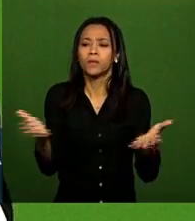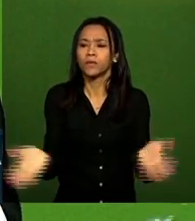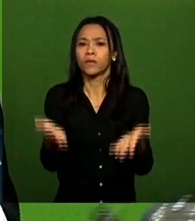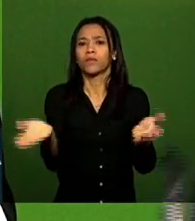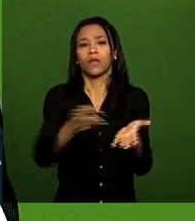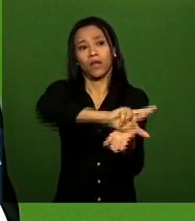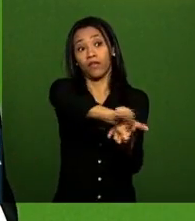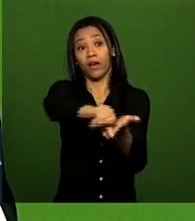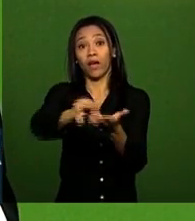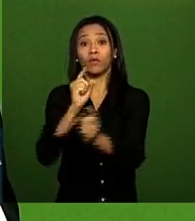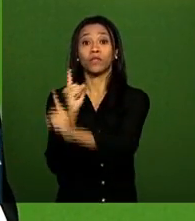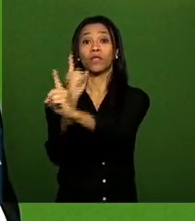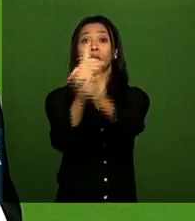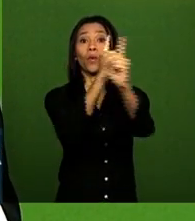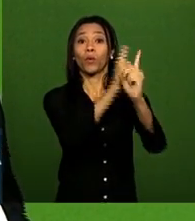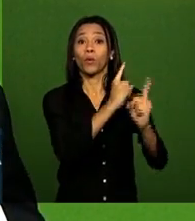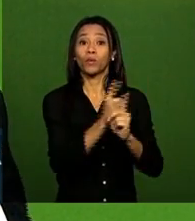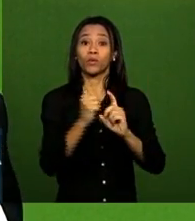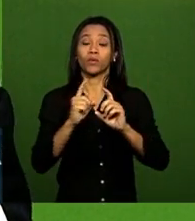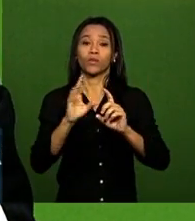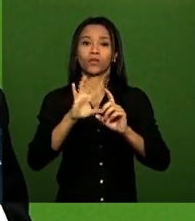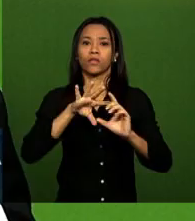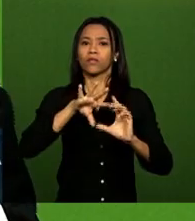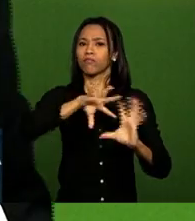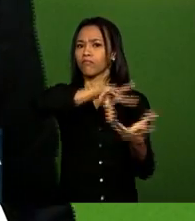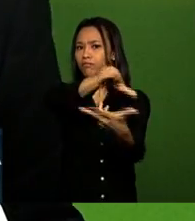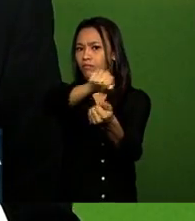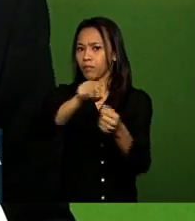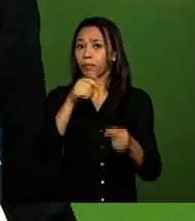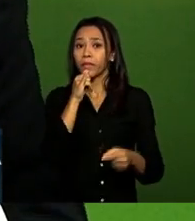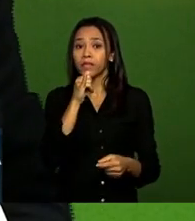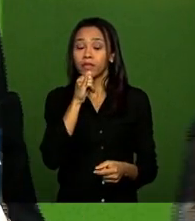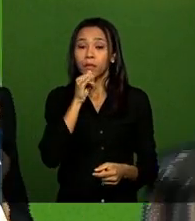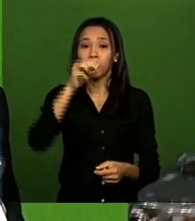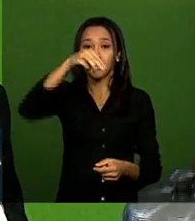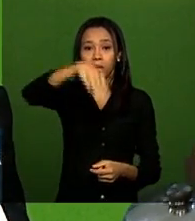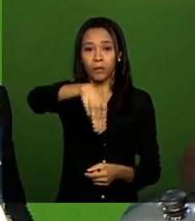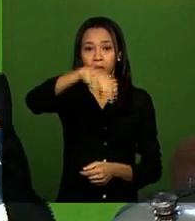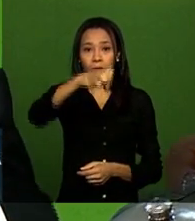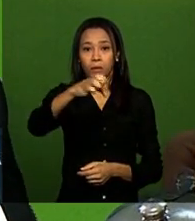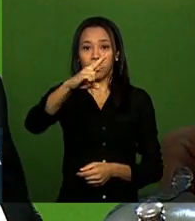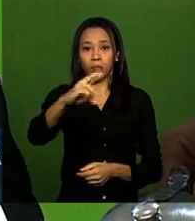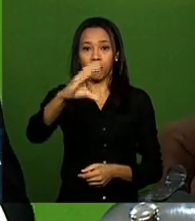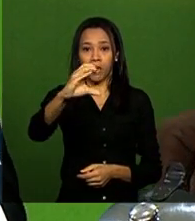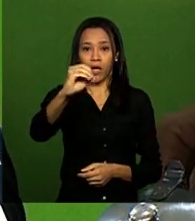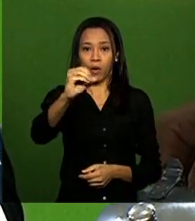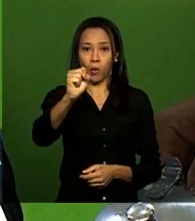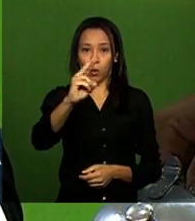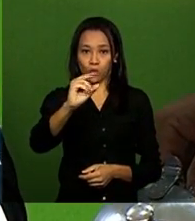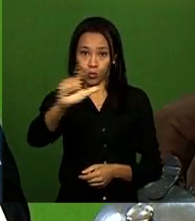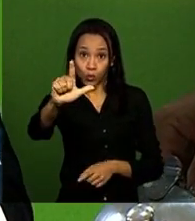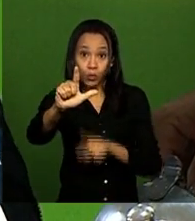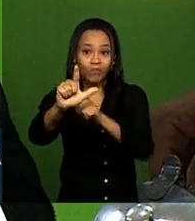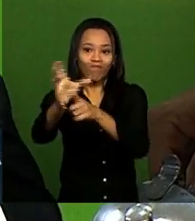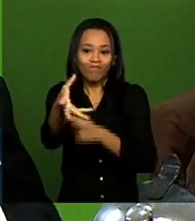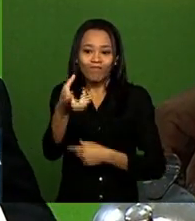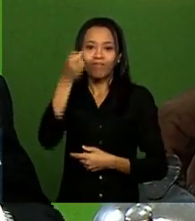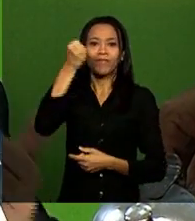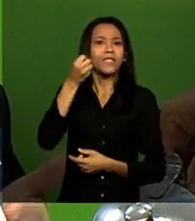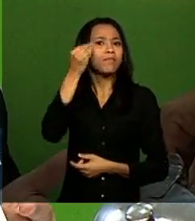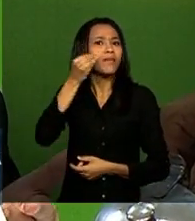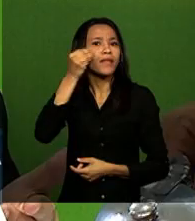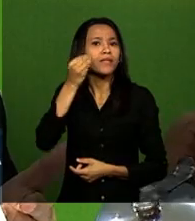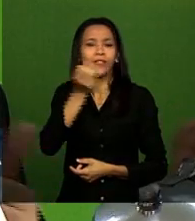todos os fórun internacionais o Mercosul nós carregamos experiências muito importantes e muito positivas eh